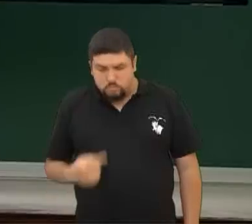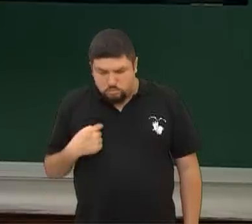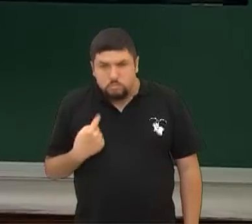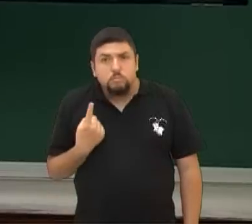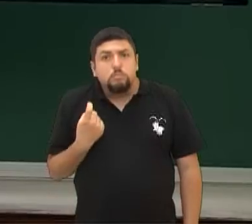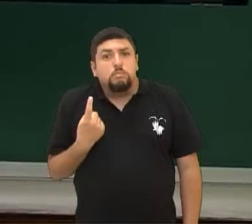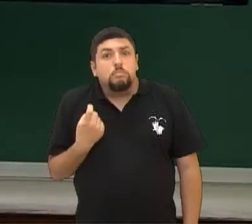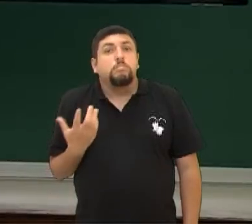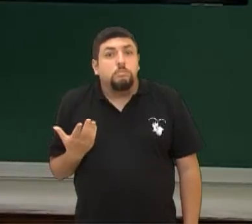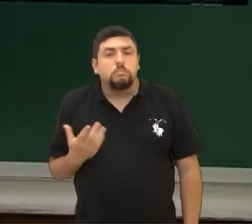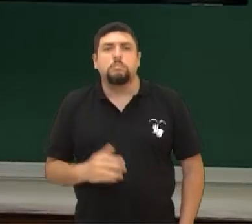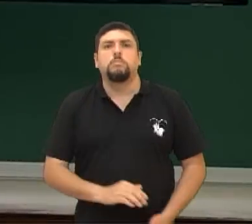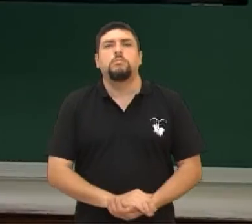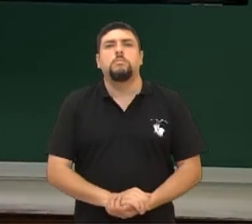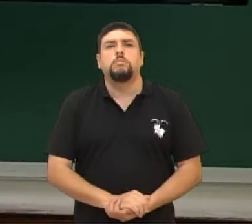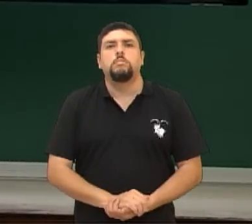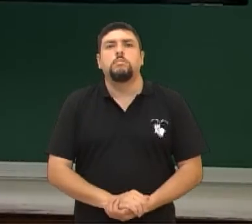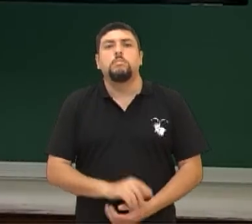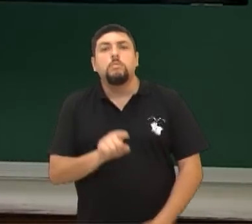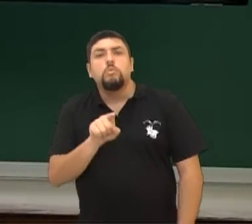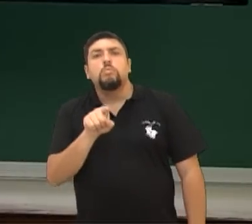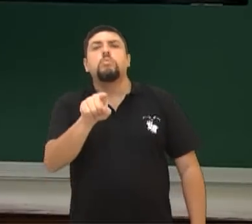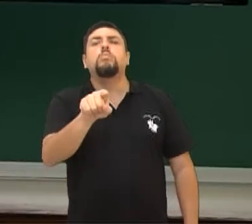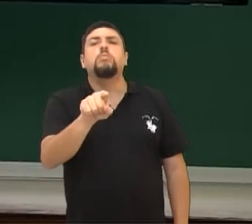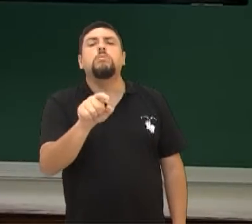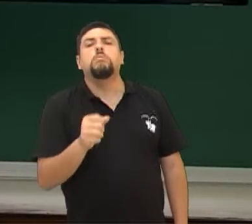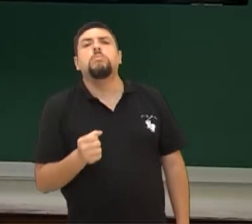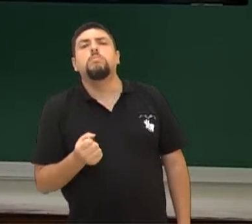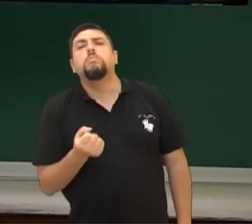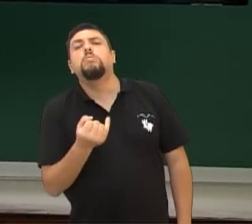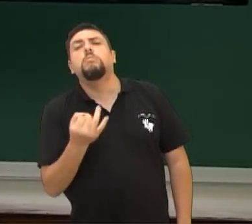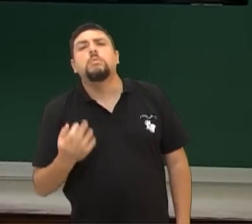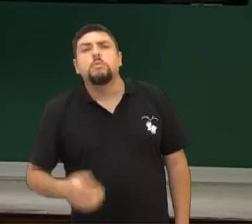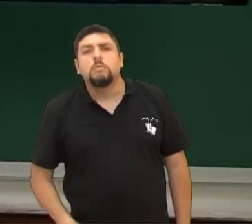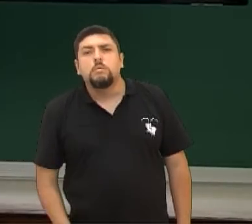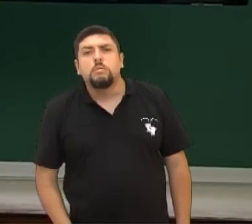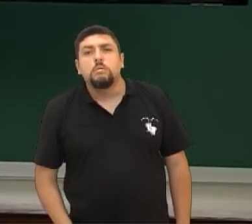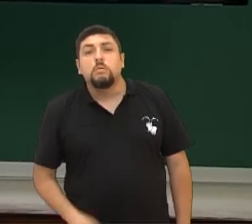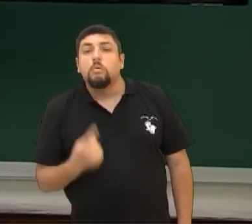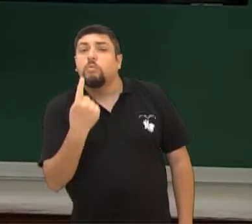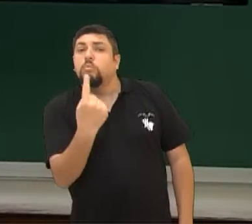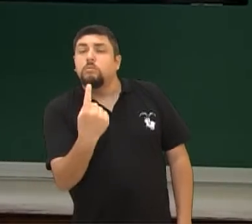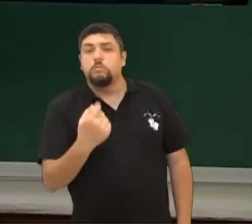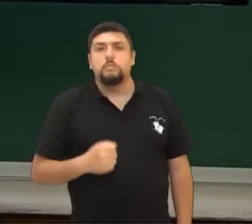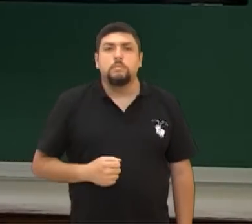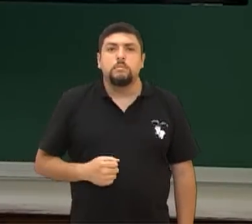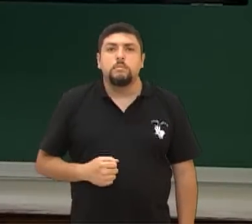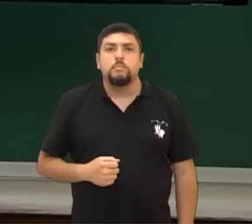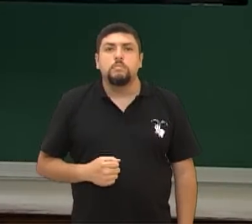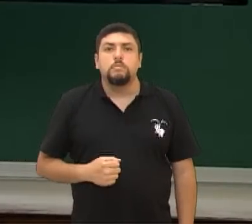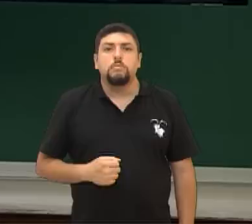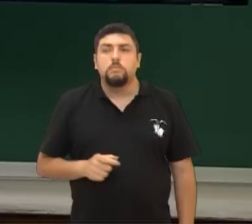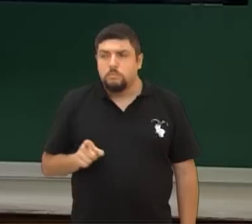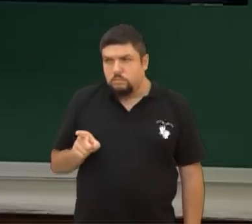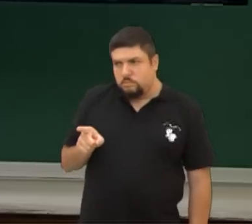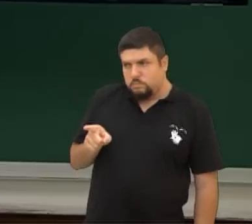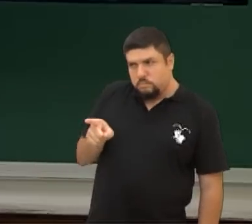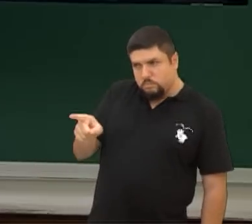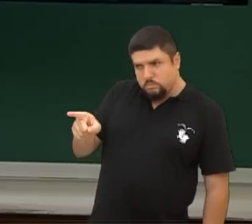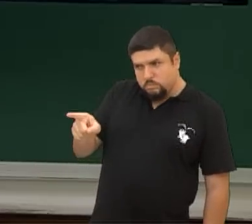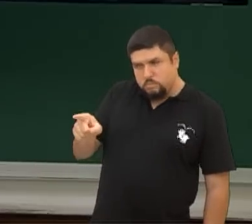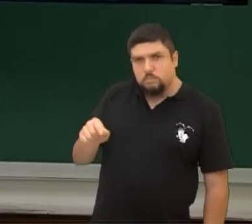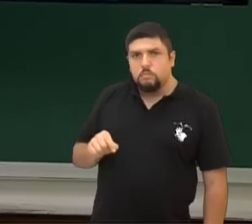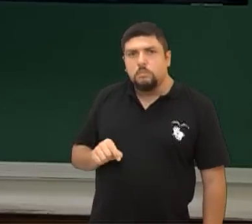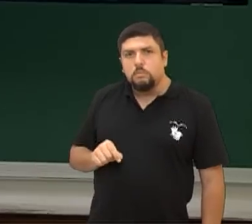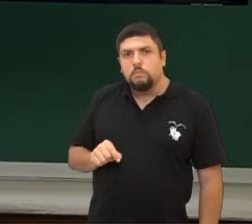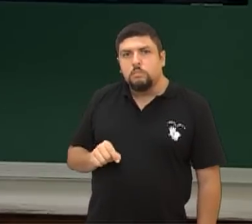Uma. Quantas pessoas tem no tu? Uma. Quantas pessoas tem no